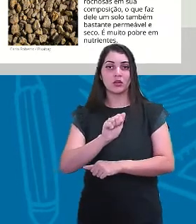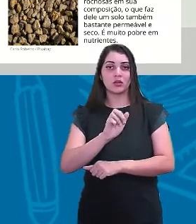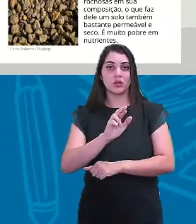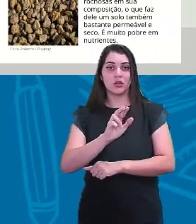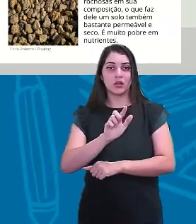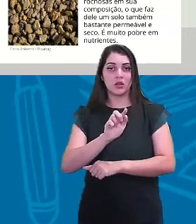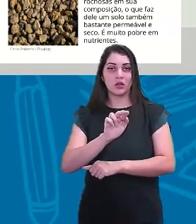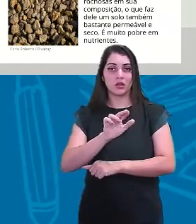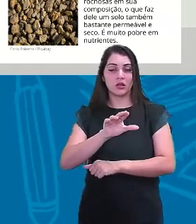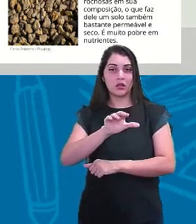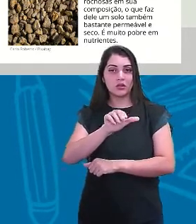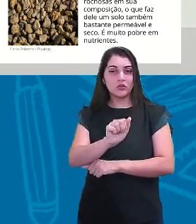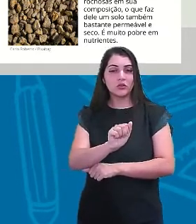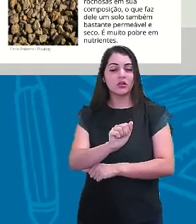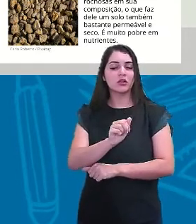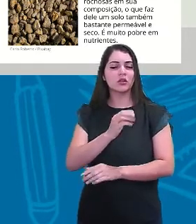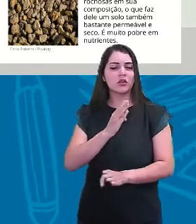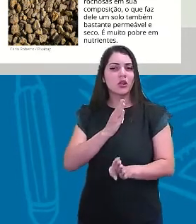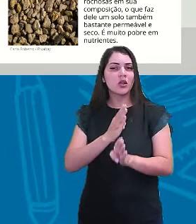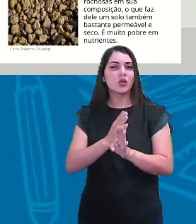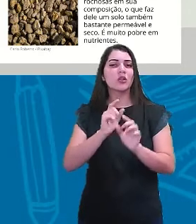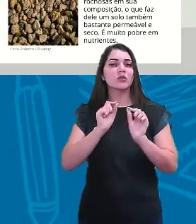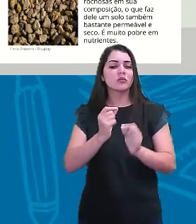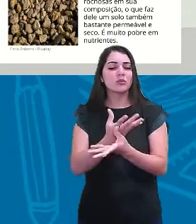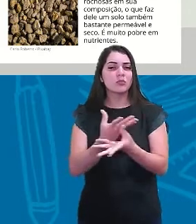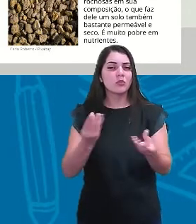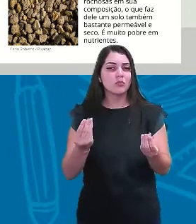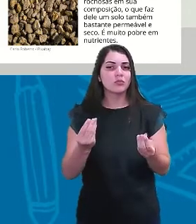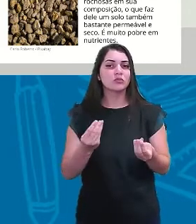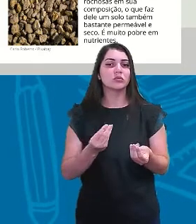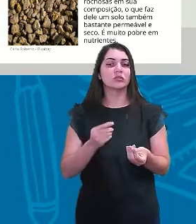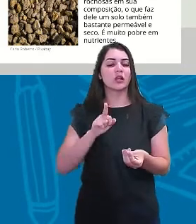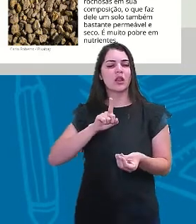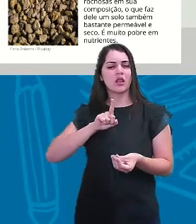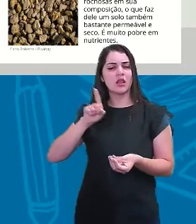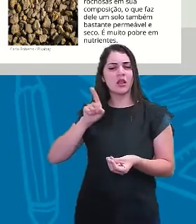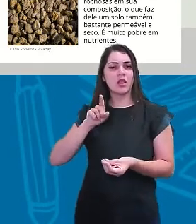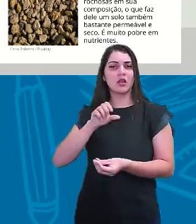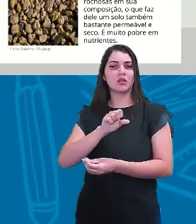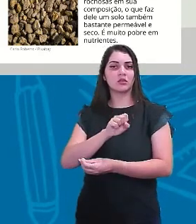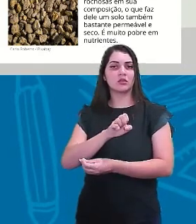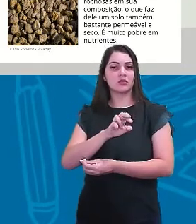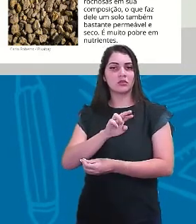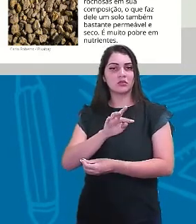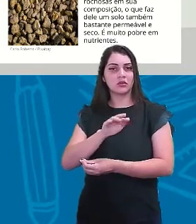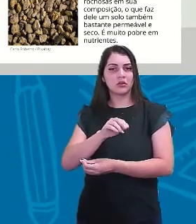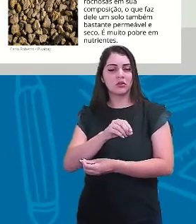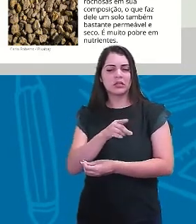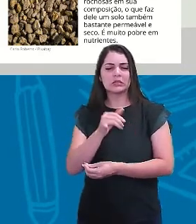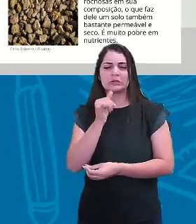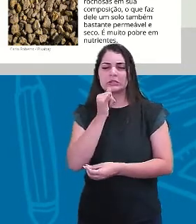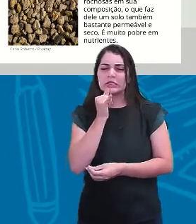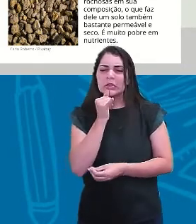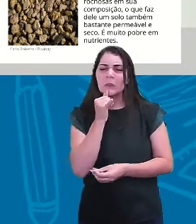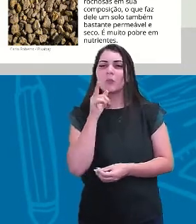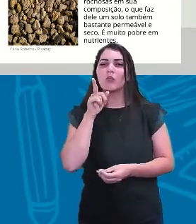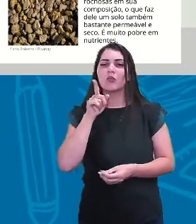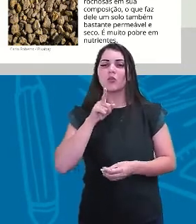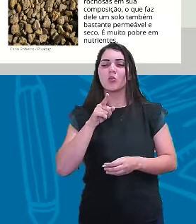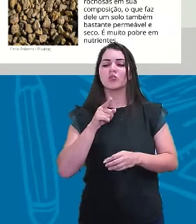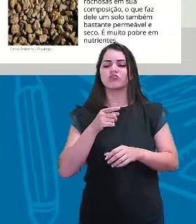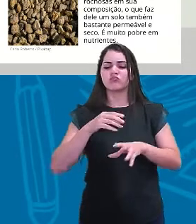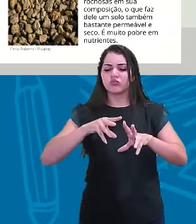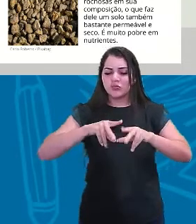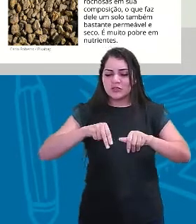é aquele, né? Que a gente encontra muito lá no sertão também, aquele solo meio craqueado. Já perceberam lá no